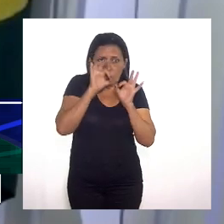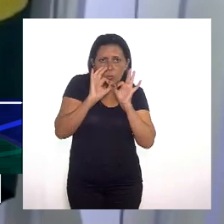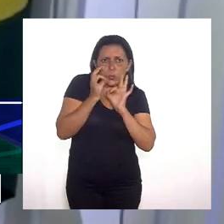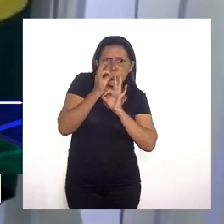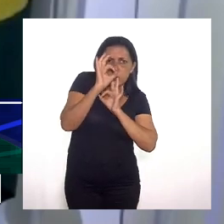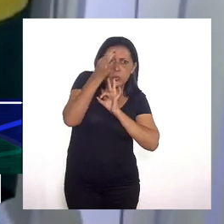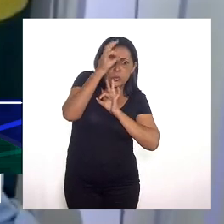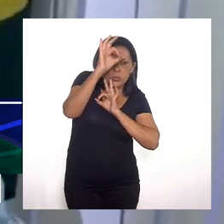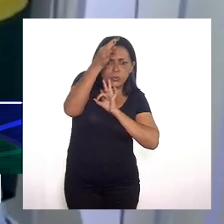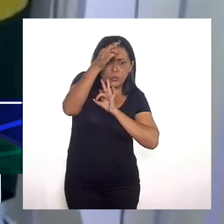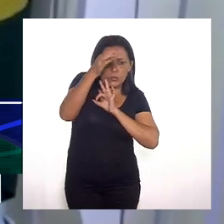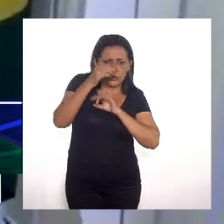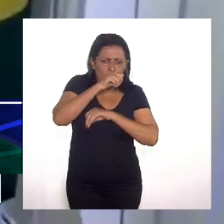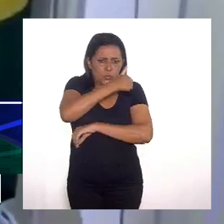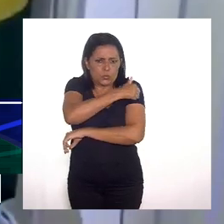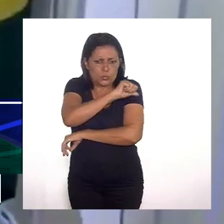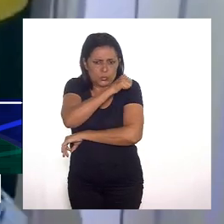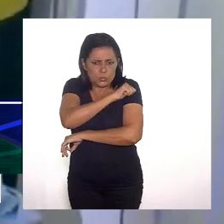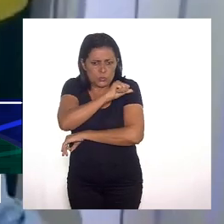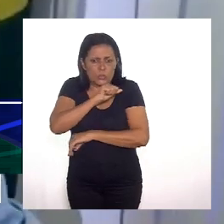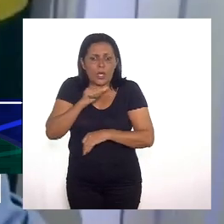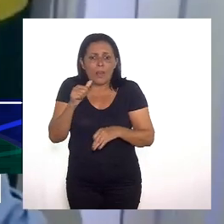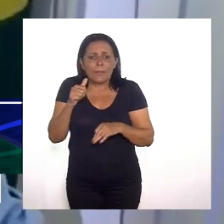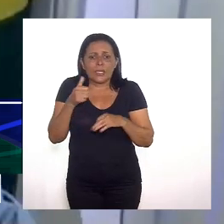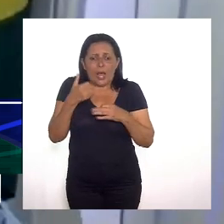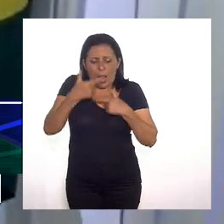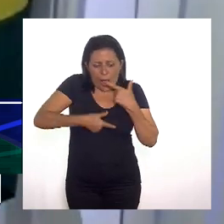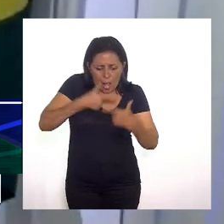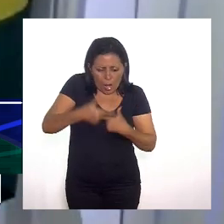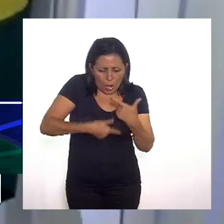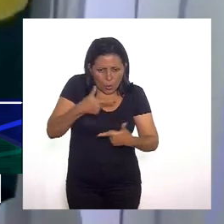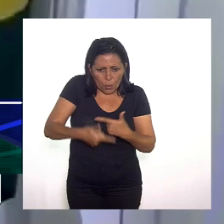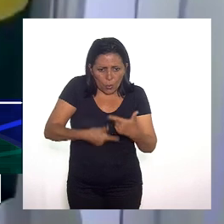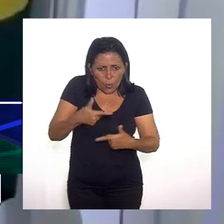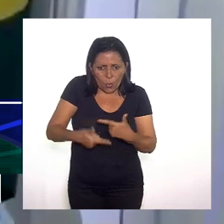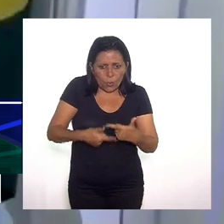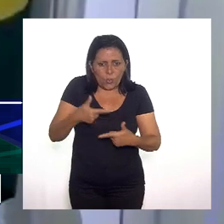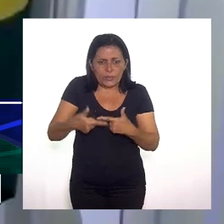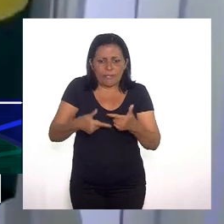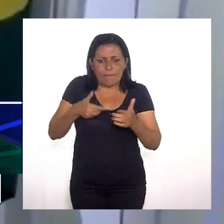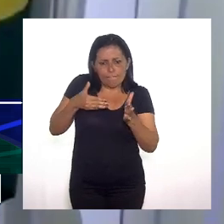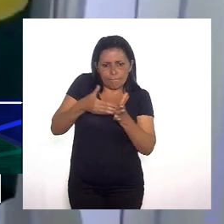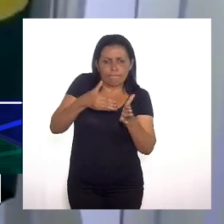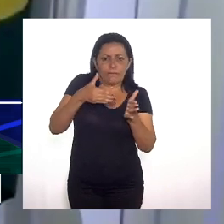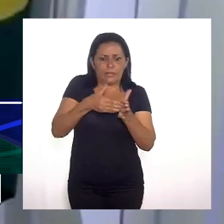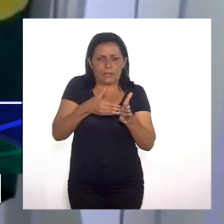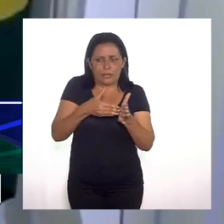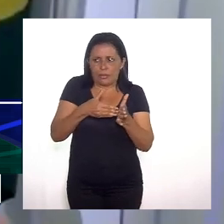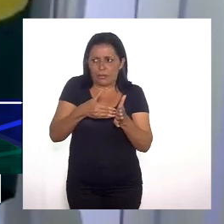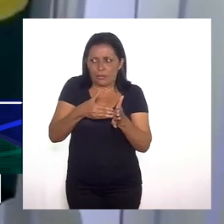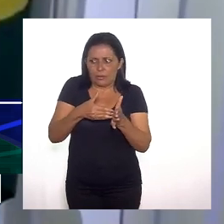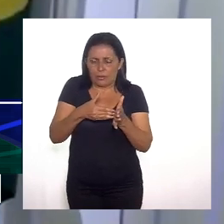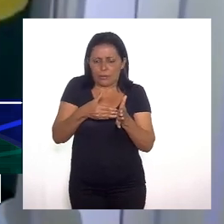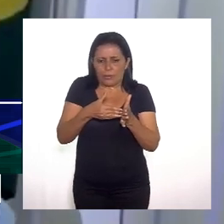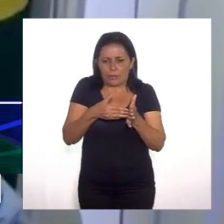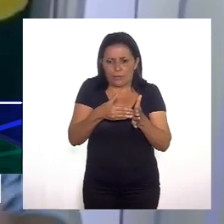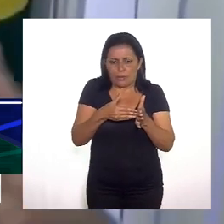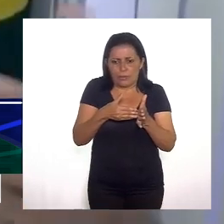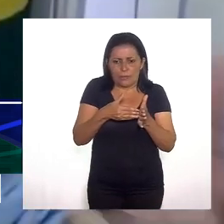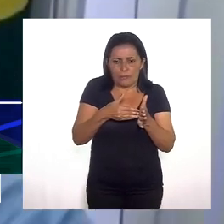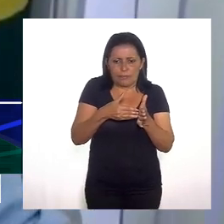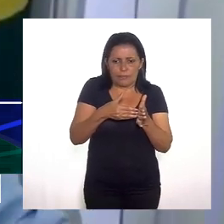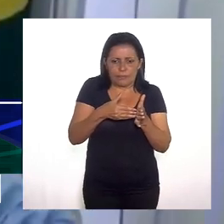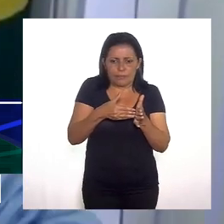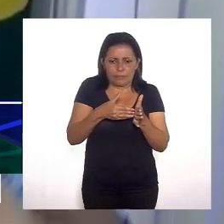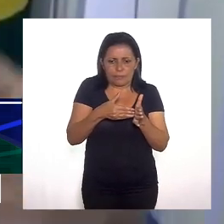capital, quem está na luta, quem está enfrentando o dia a dia da luta, se sente sozinho. Então, essa é uma fala também, eu que